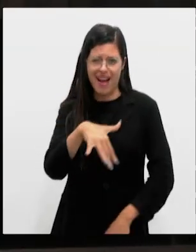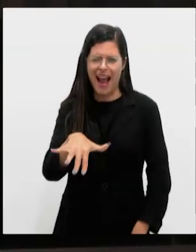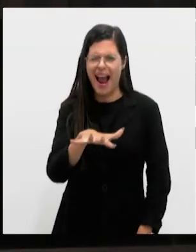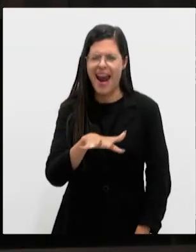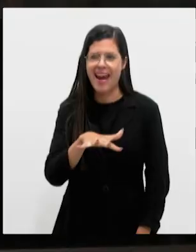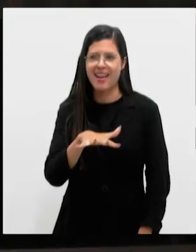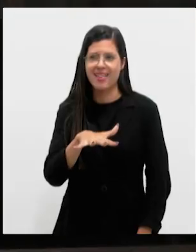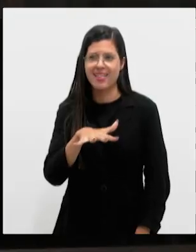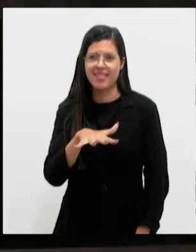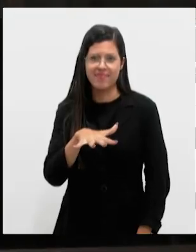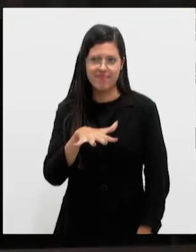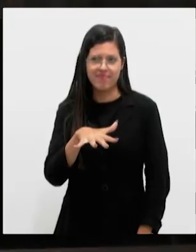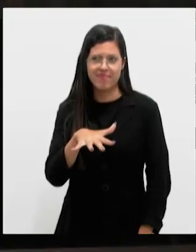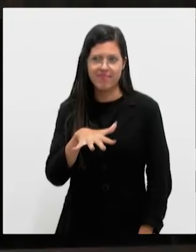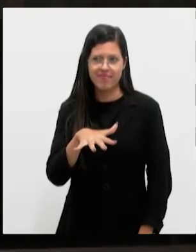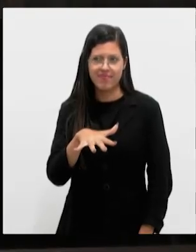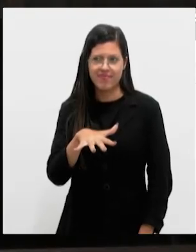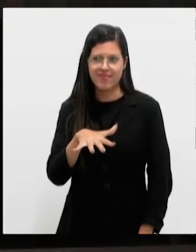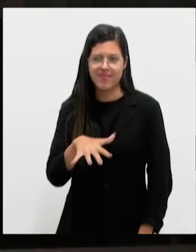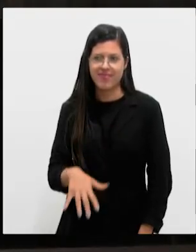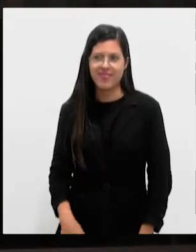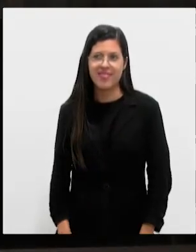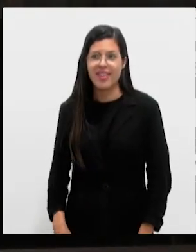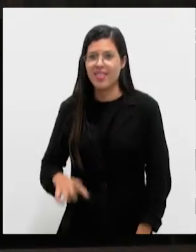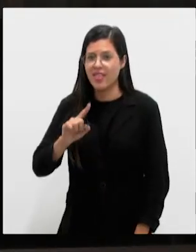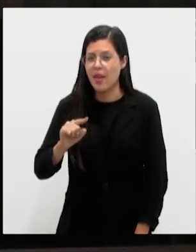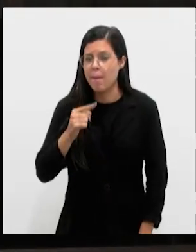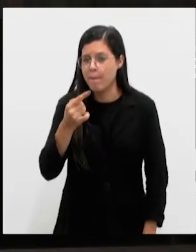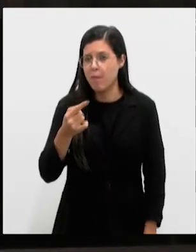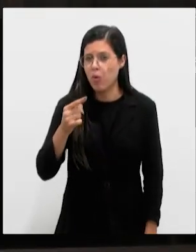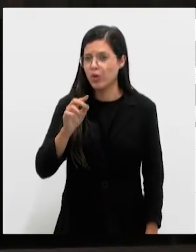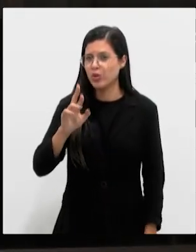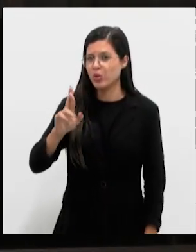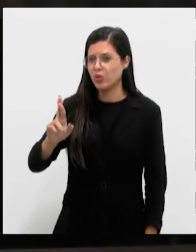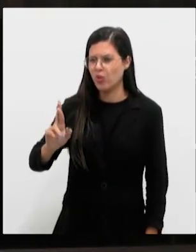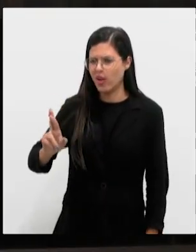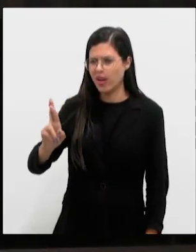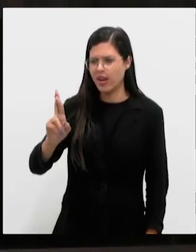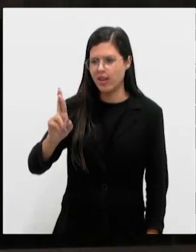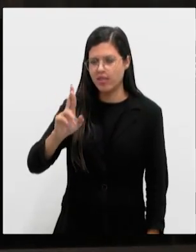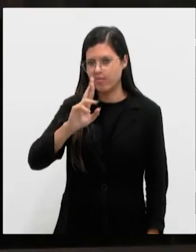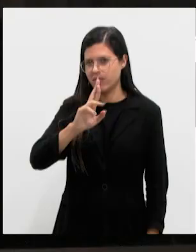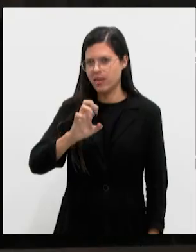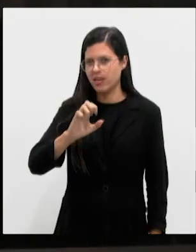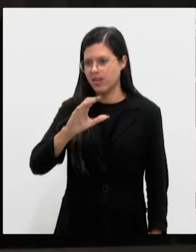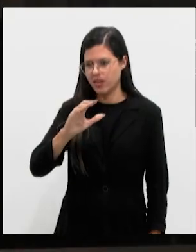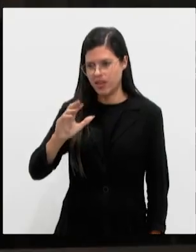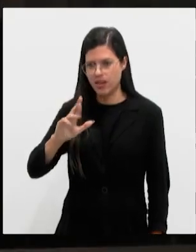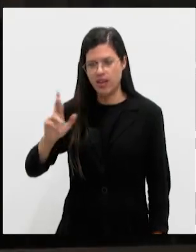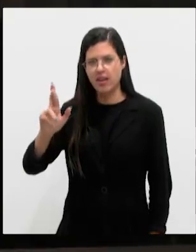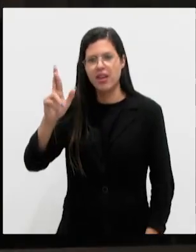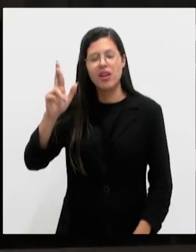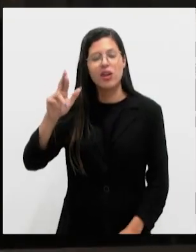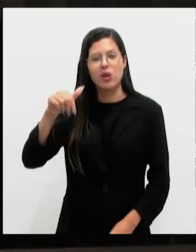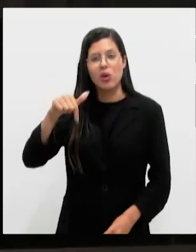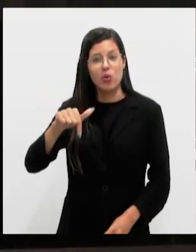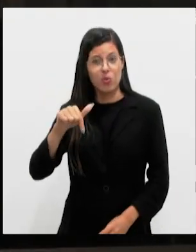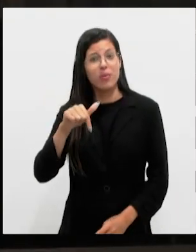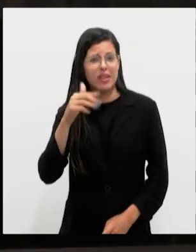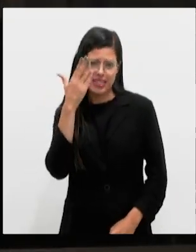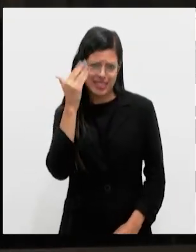é o William Coelho. Passou do Recreio para cima, deputada Lucinha, nós todos sabemos quem é a